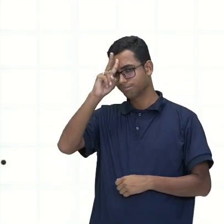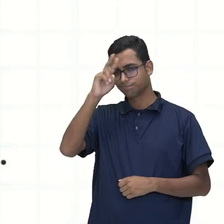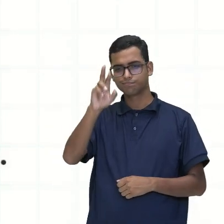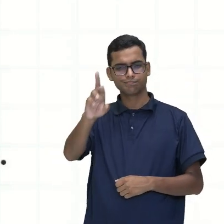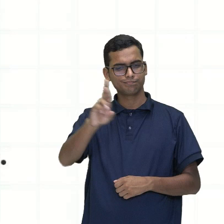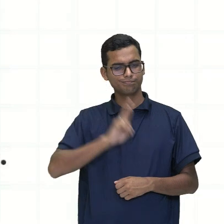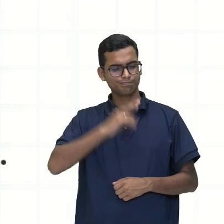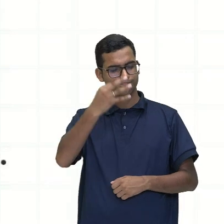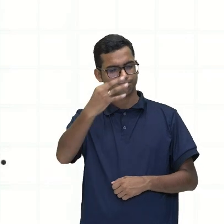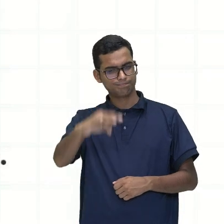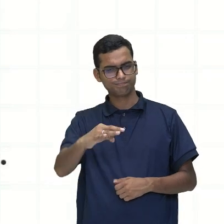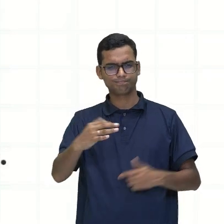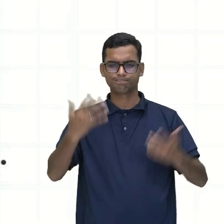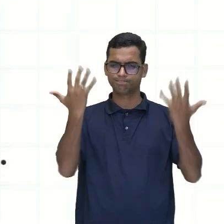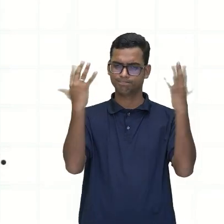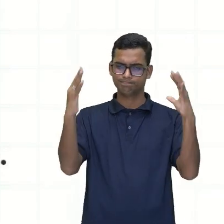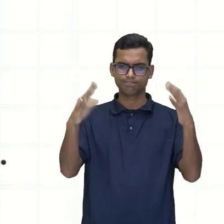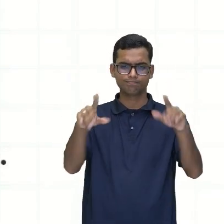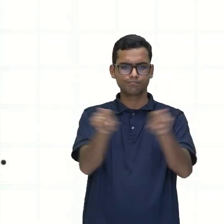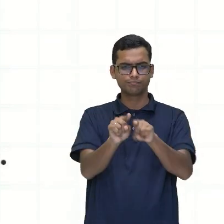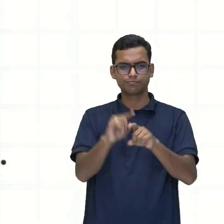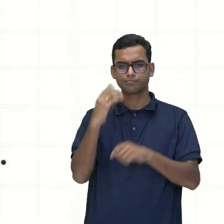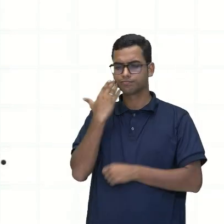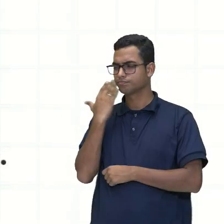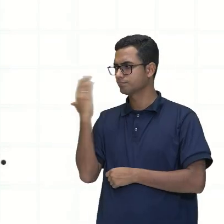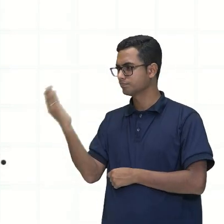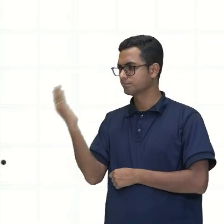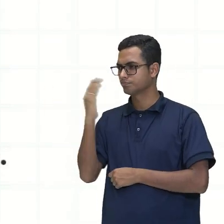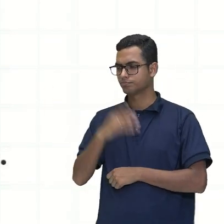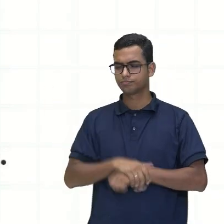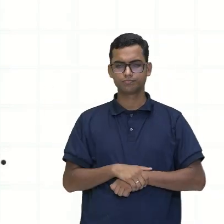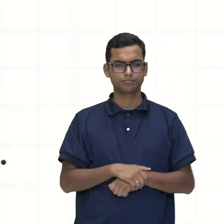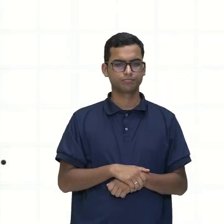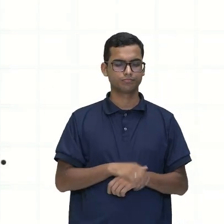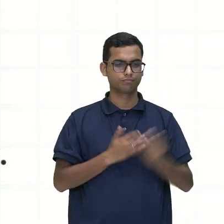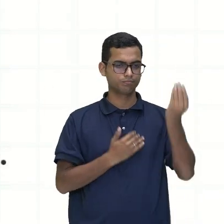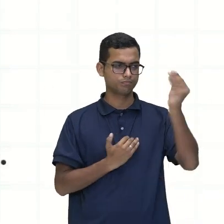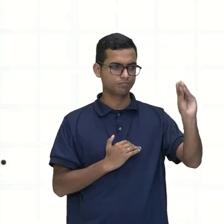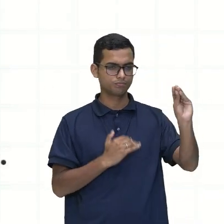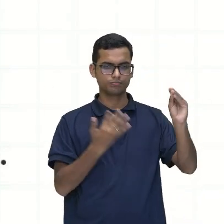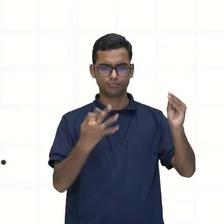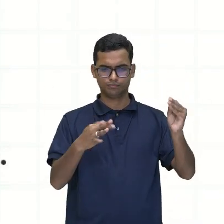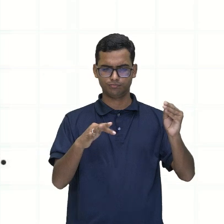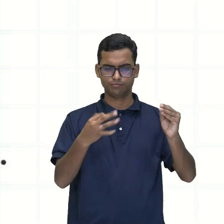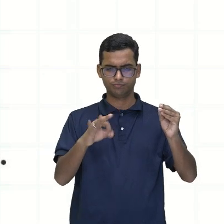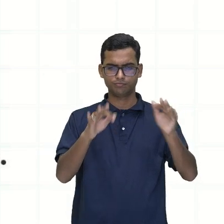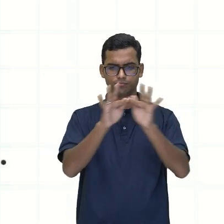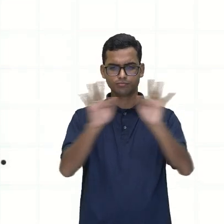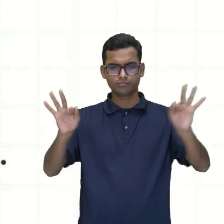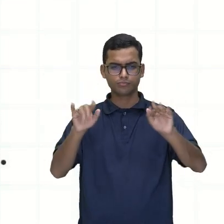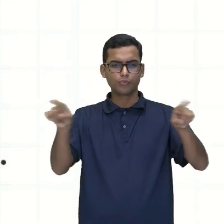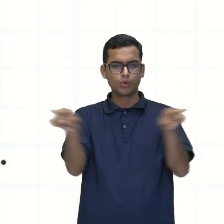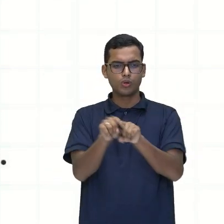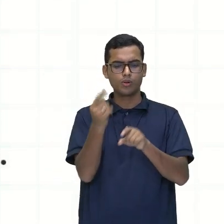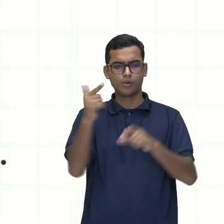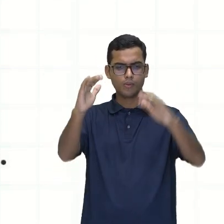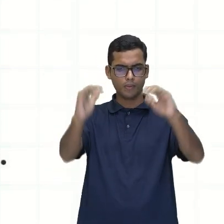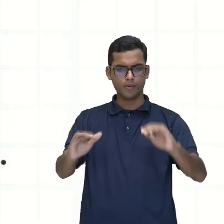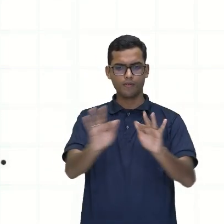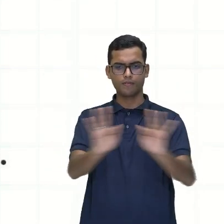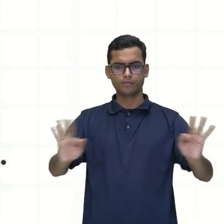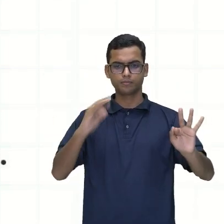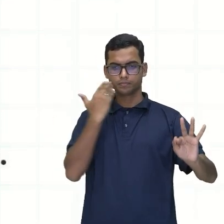with them. With them. Com eles, ok? Próxima frase. They like ice